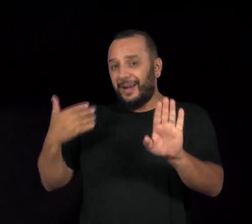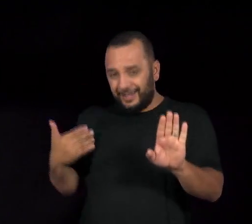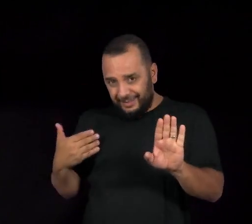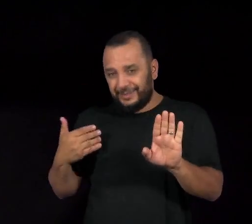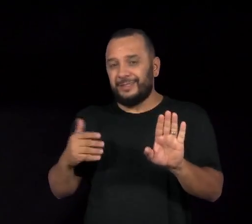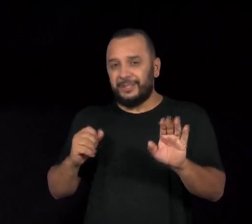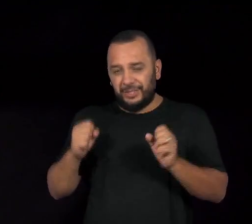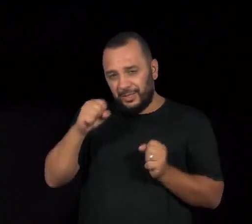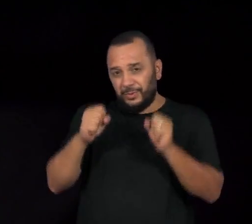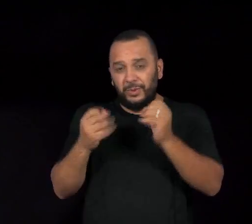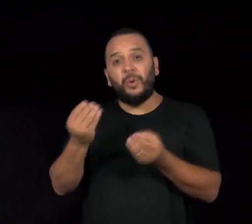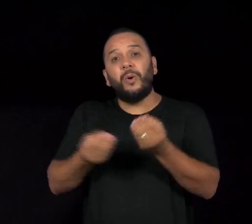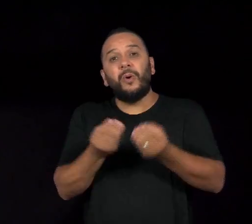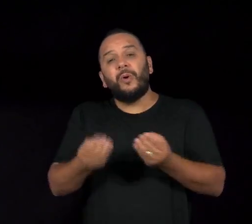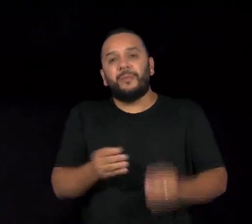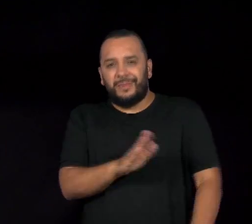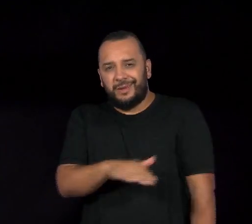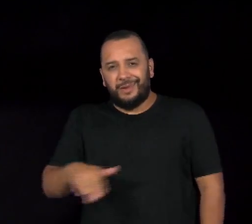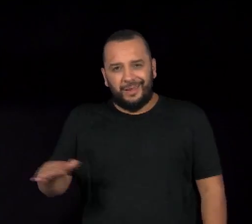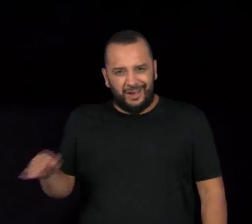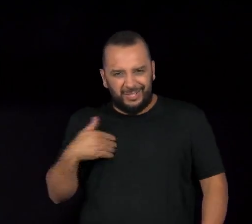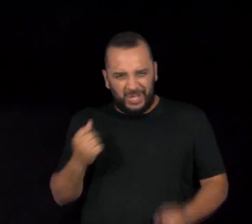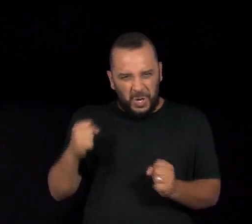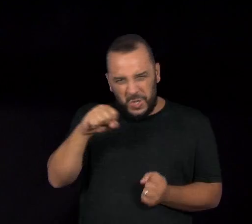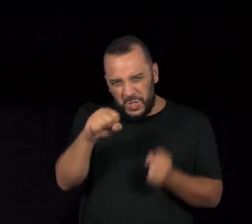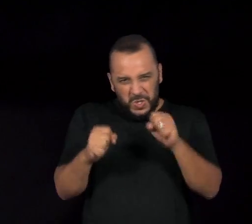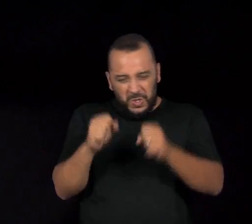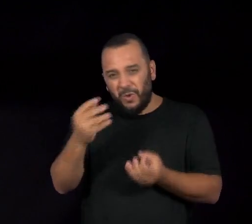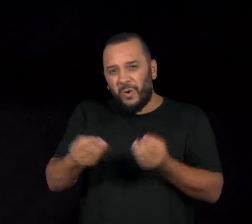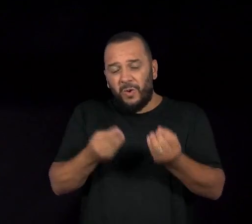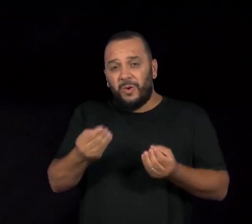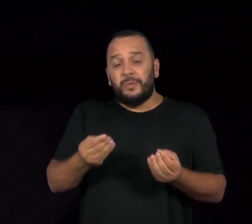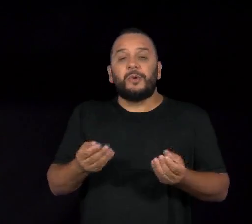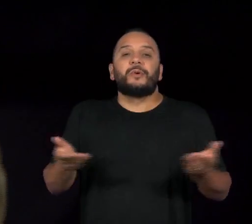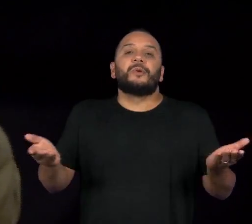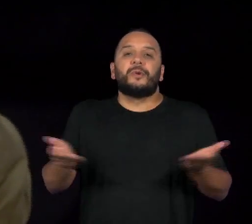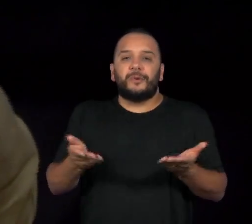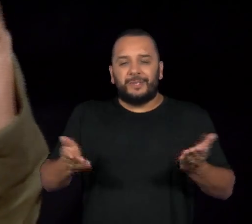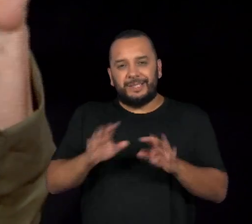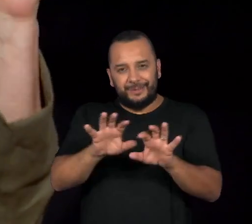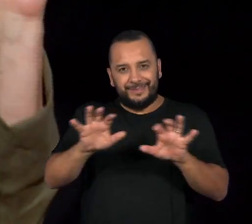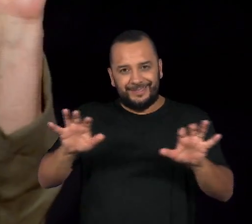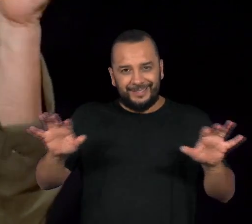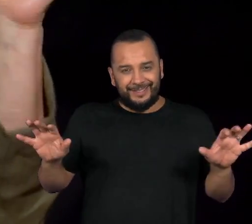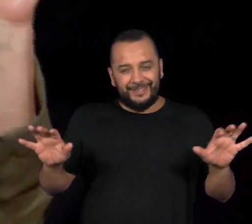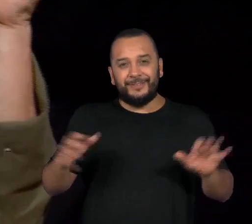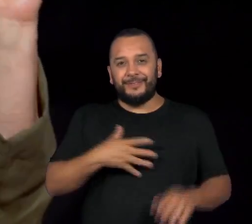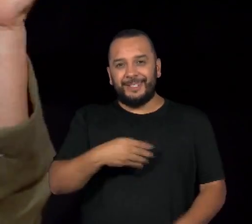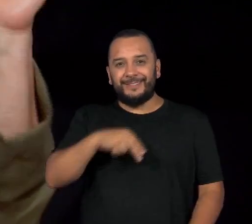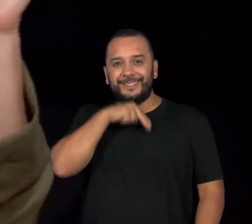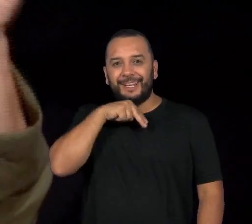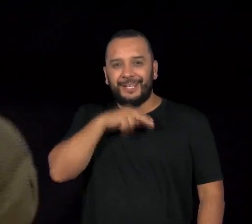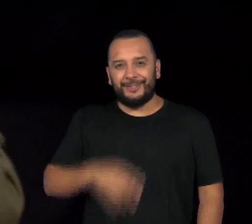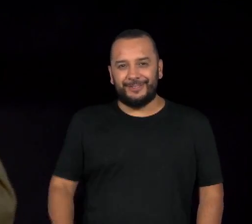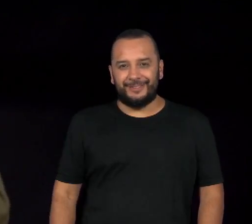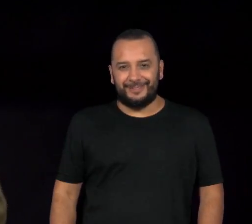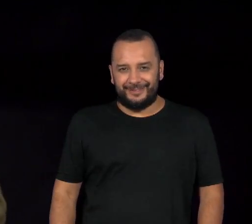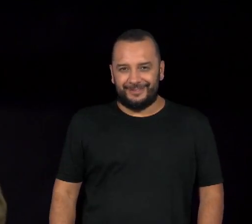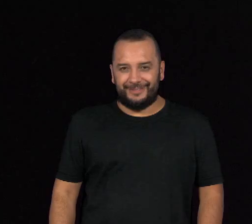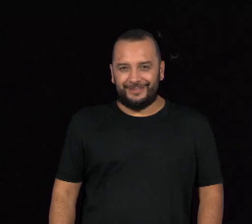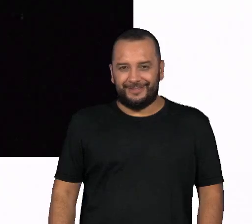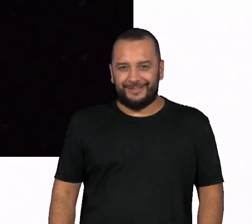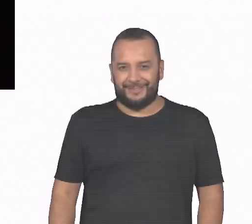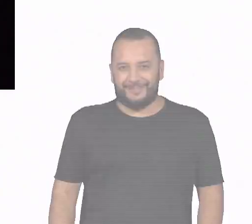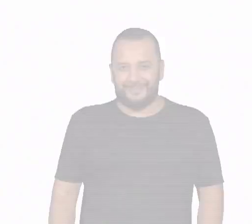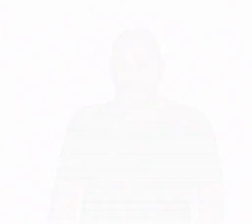Como era essa criança Spider e como que ela está inspirando aqui filhos e netinhos. Até loguinho.